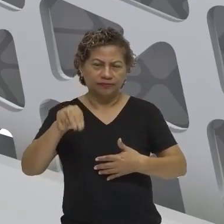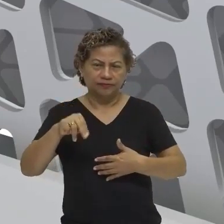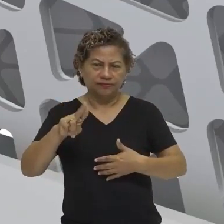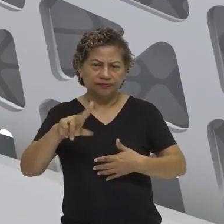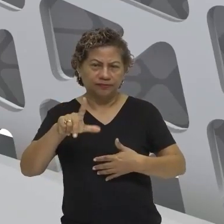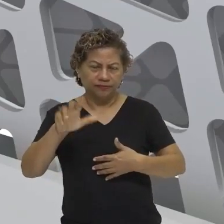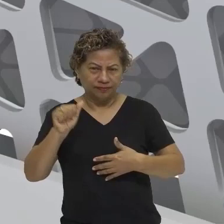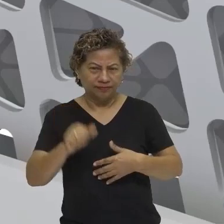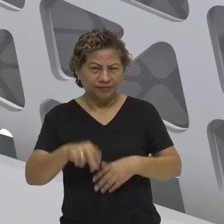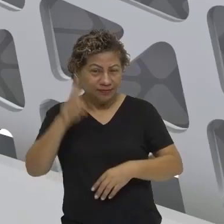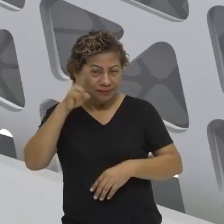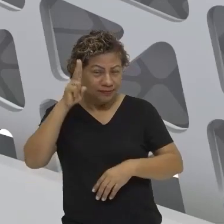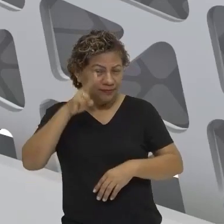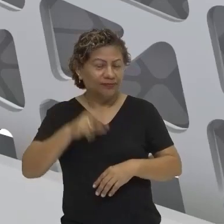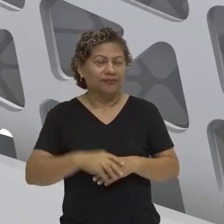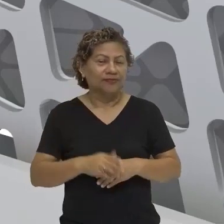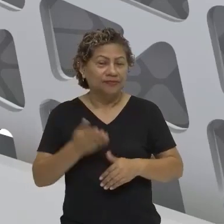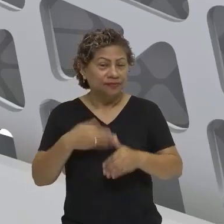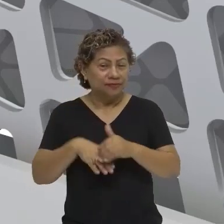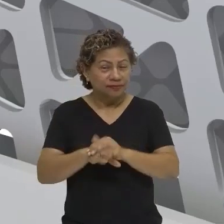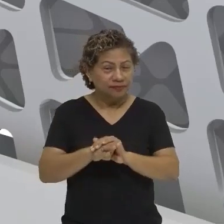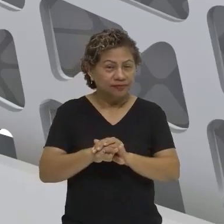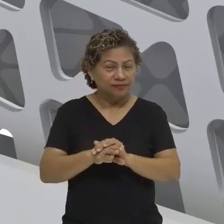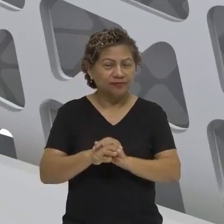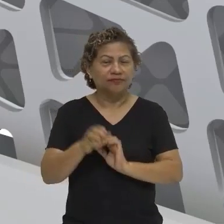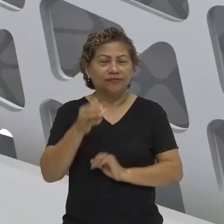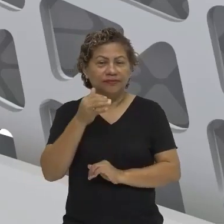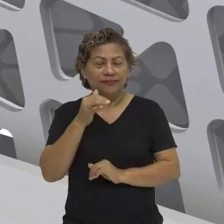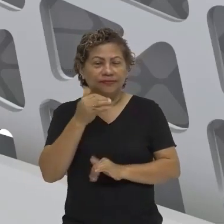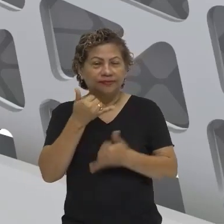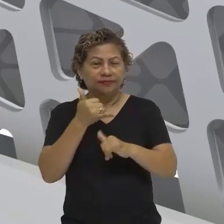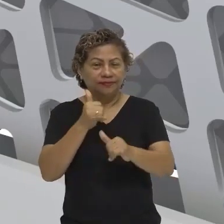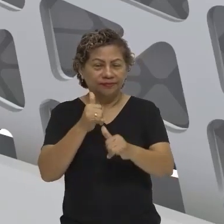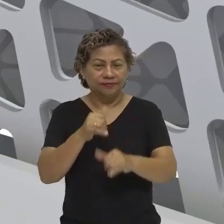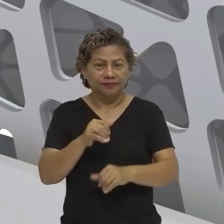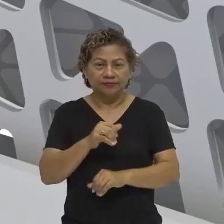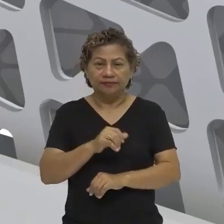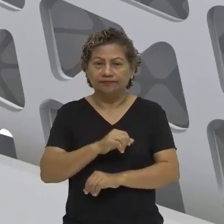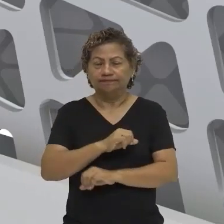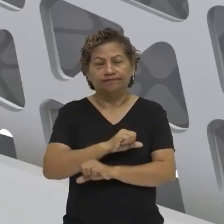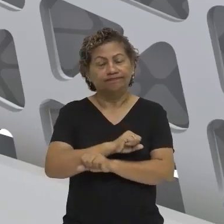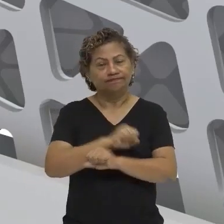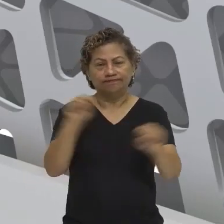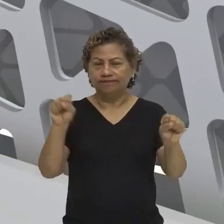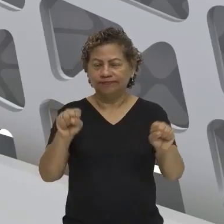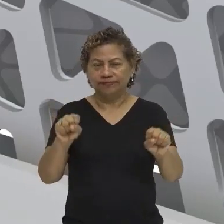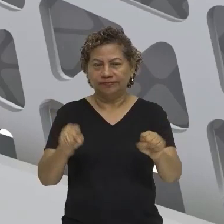da conservação de energia? A energia não pode ser criada, não